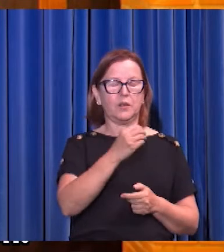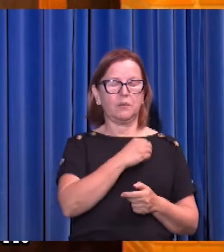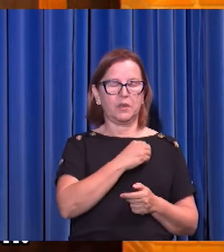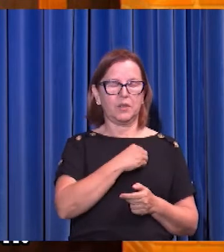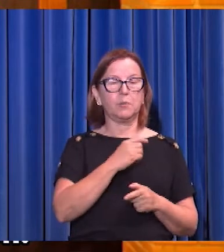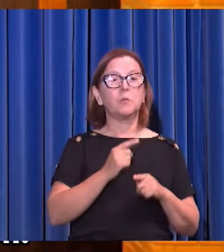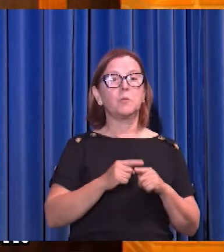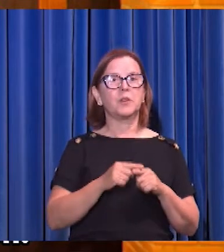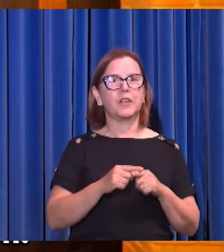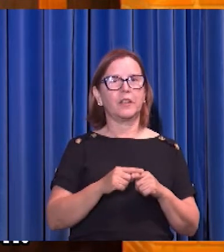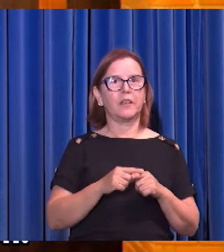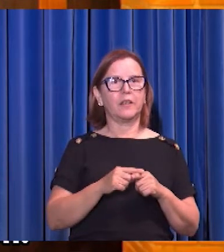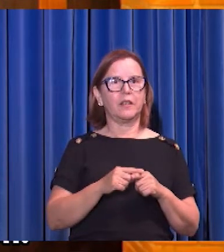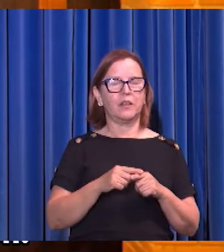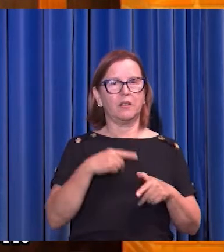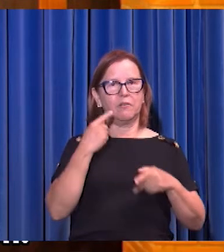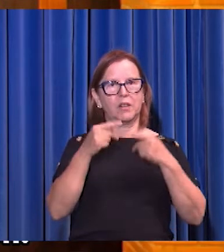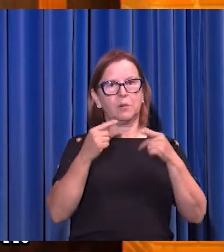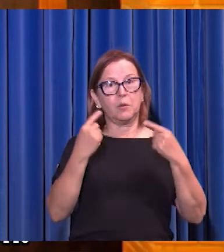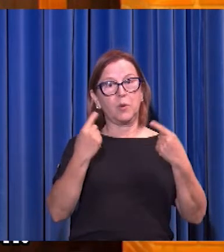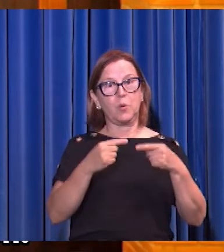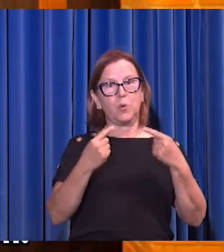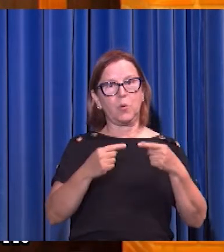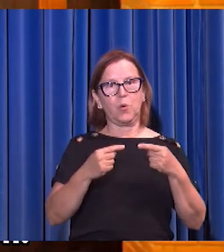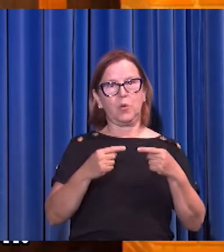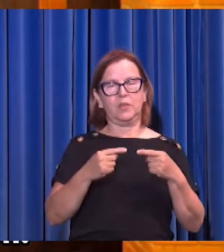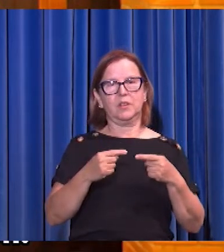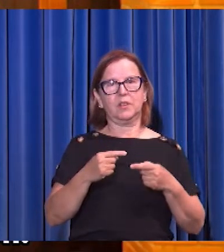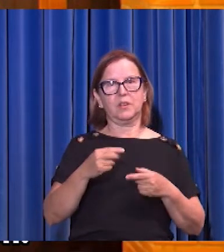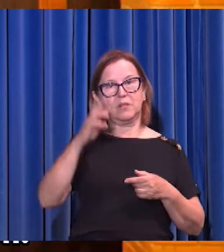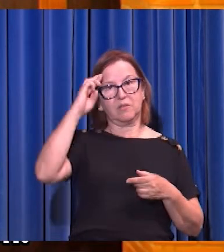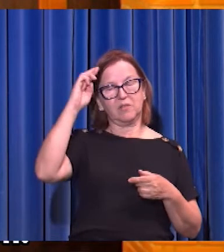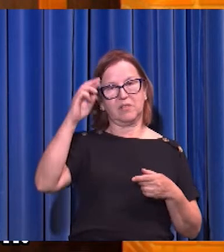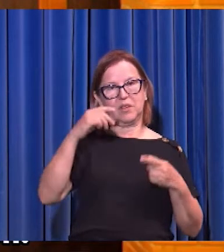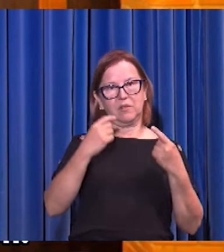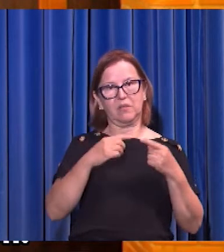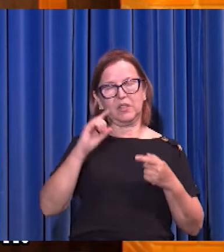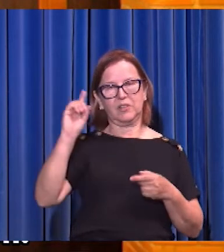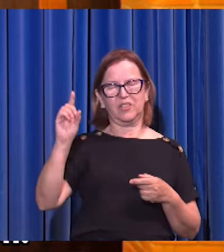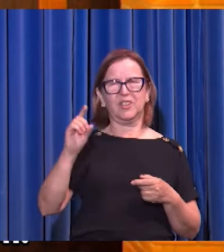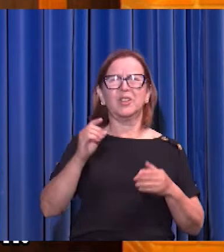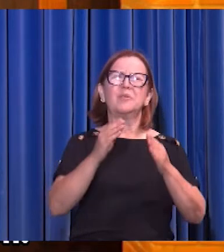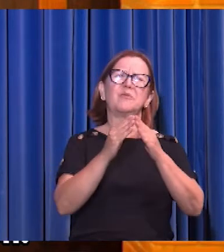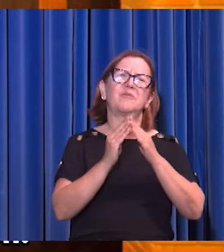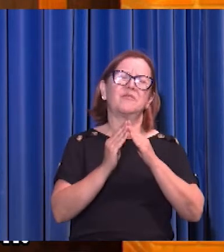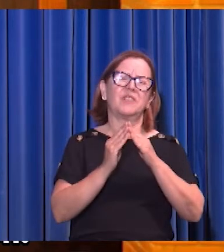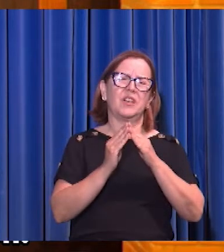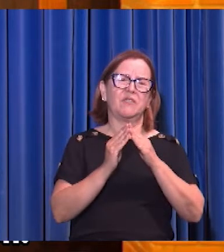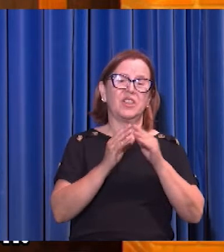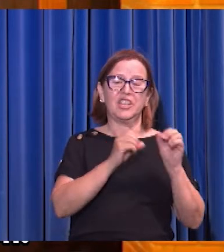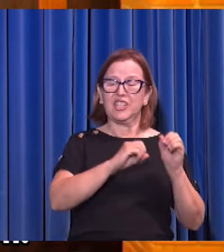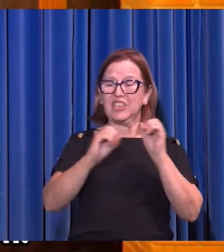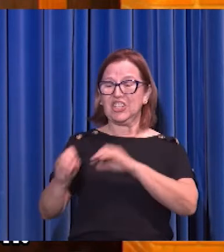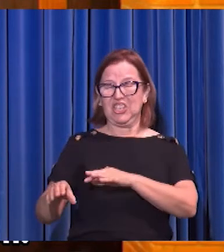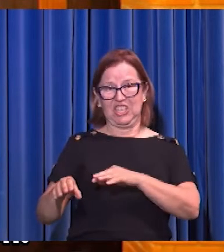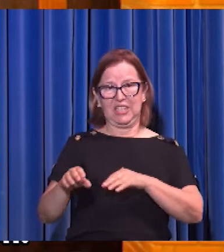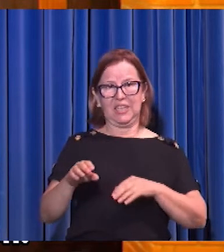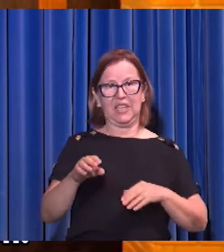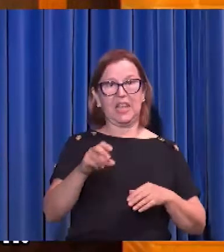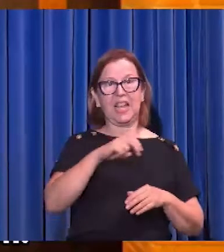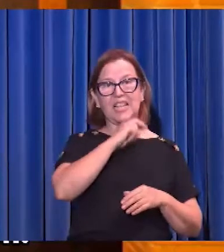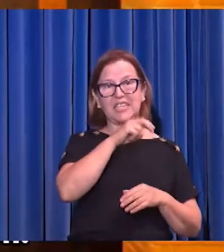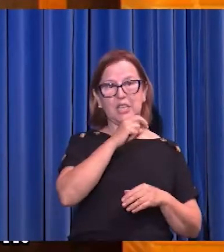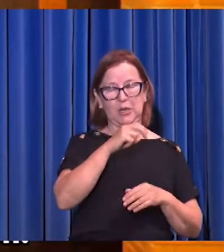ti. Ora ao Senhor que tire de nós as serpentes. Então Moisés orou pelo povo.